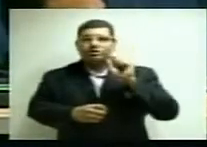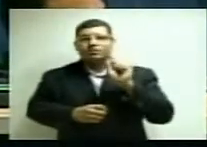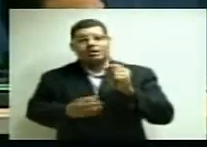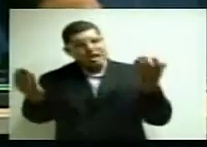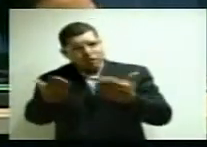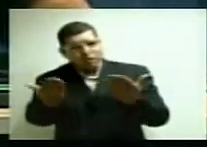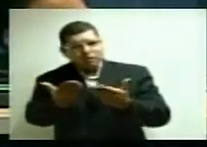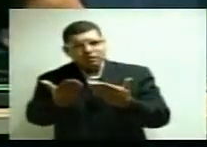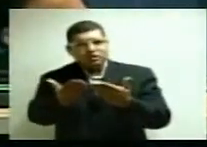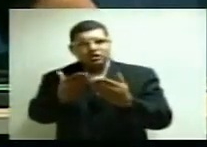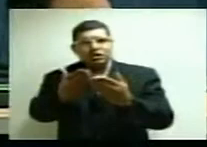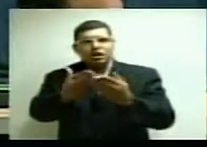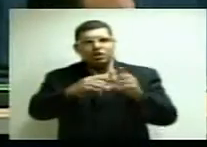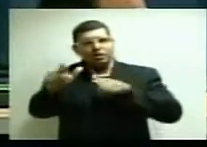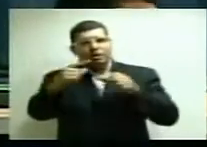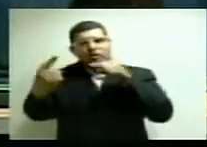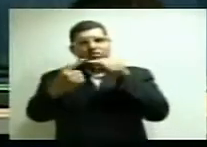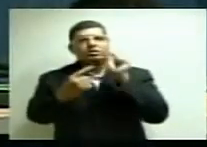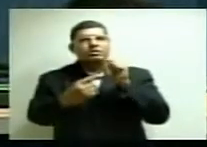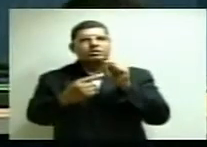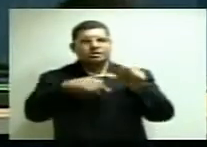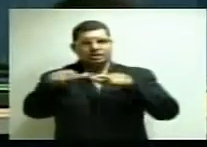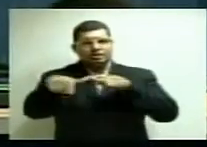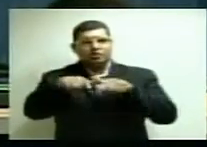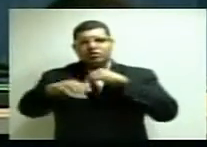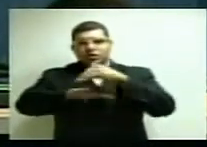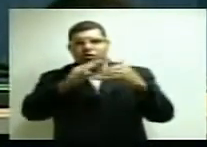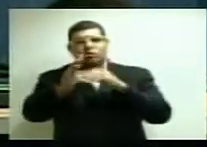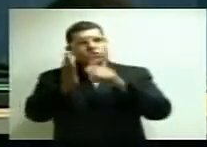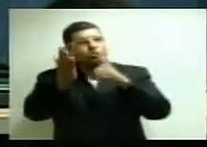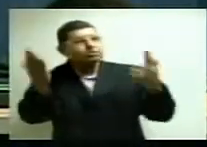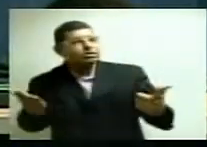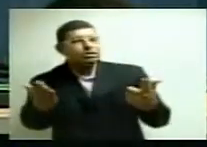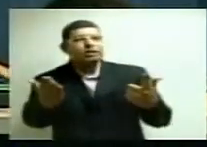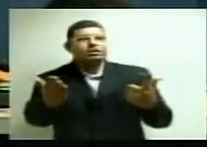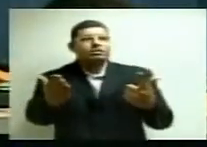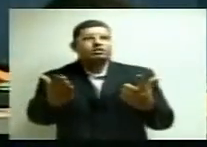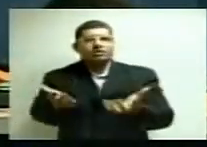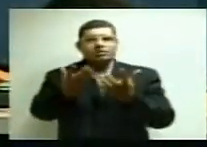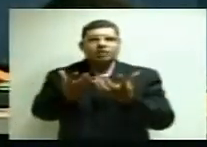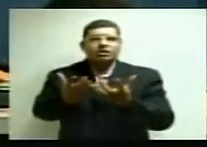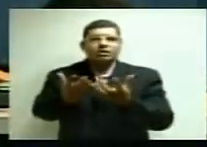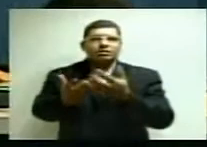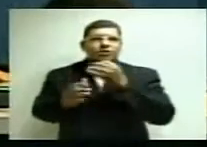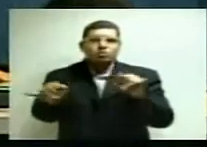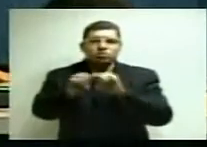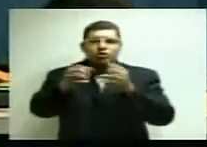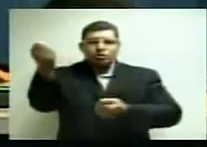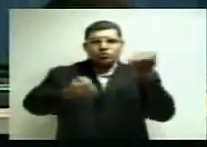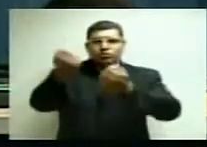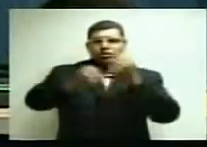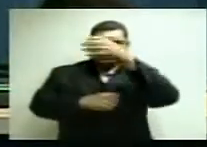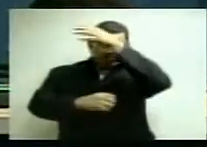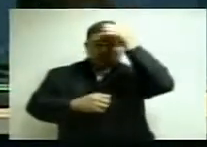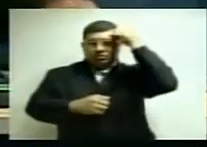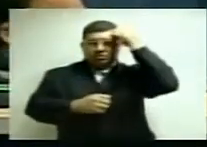que hoje é objeto de matérias em todos os jornais da cidade, que é a questão do trânsito de